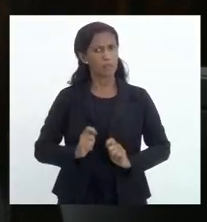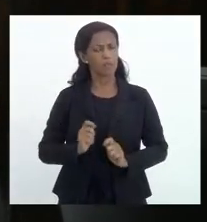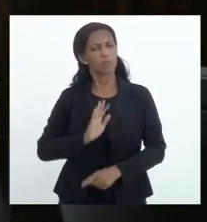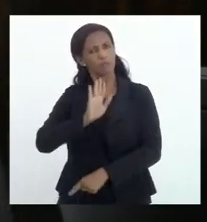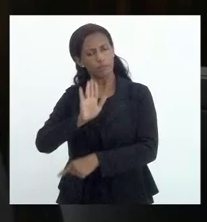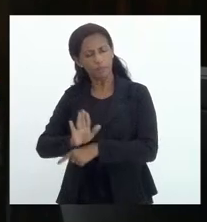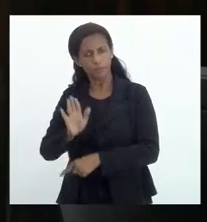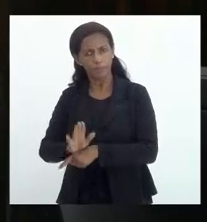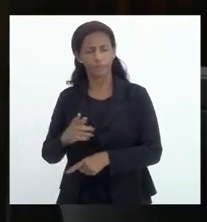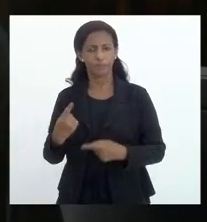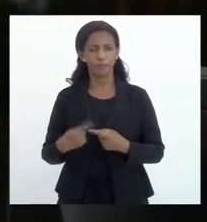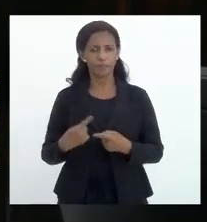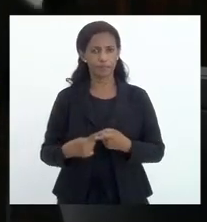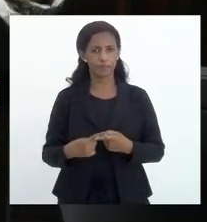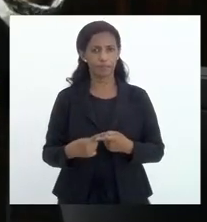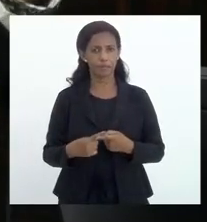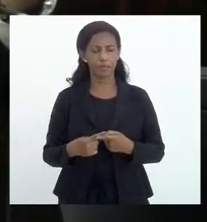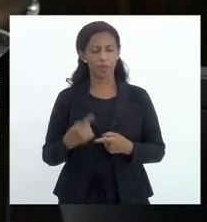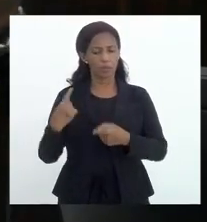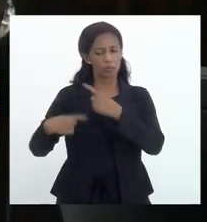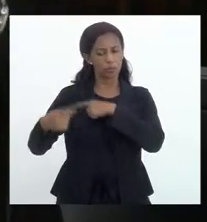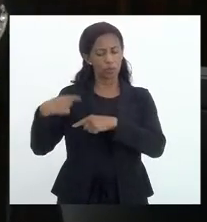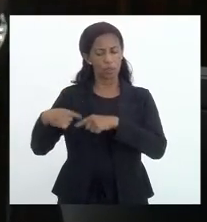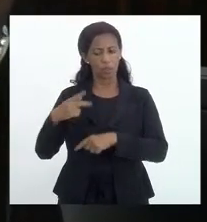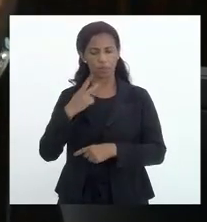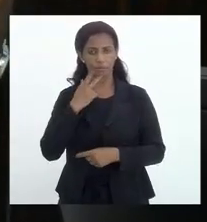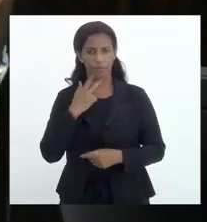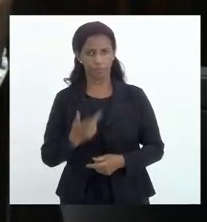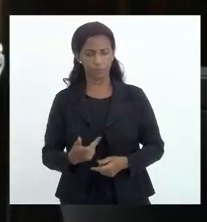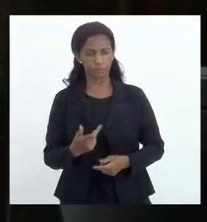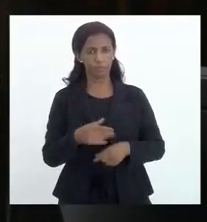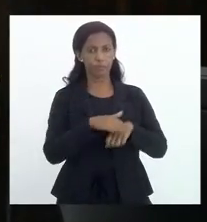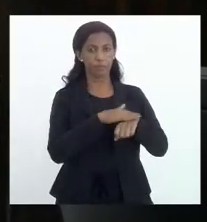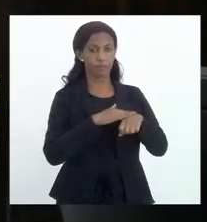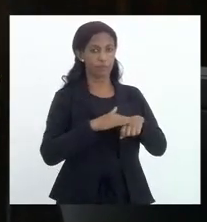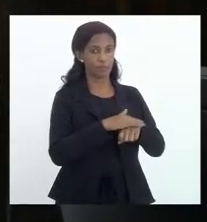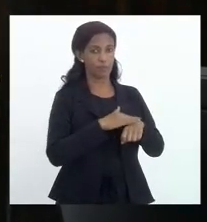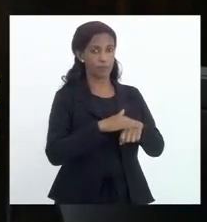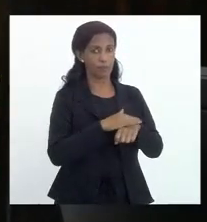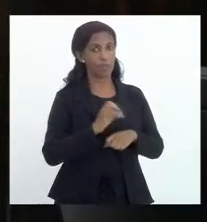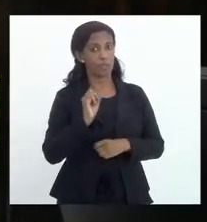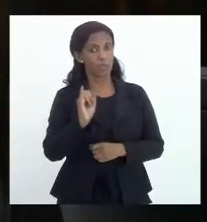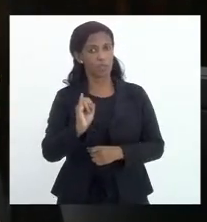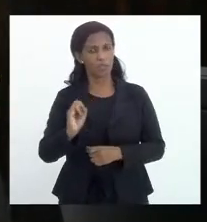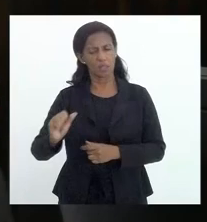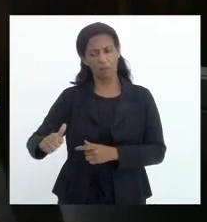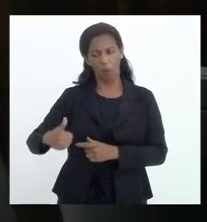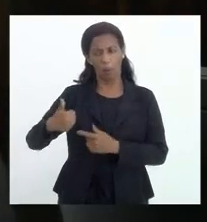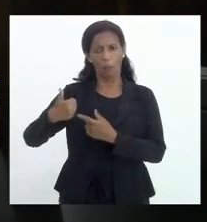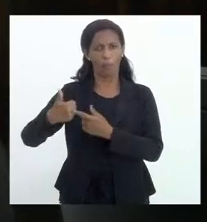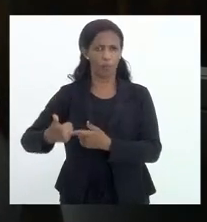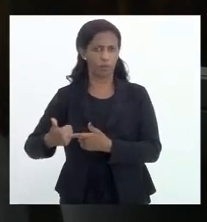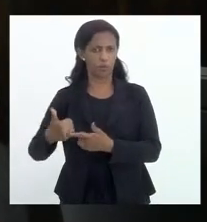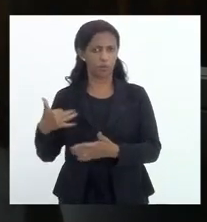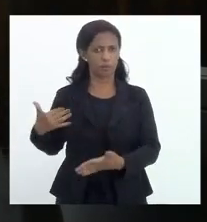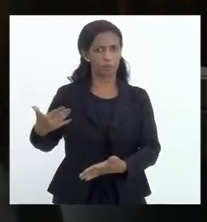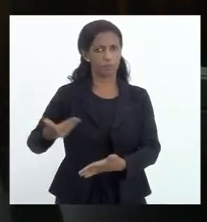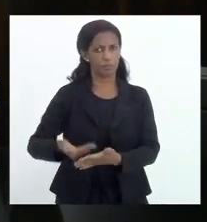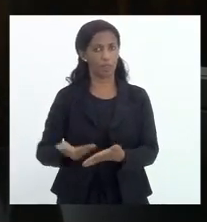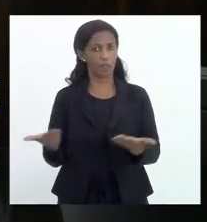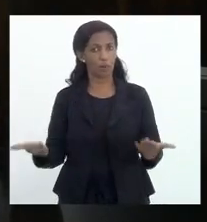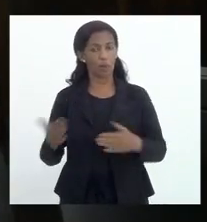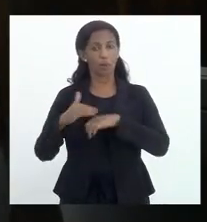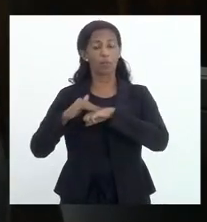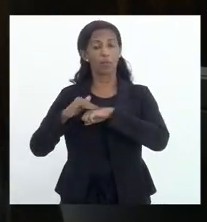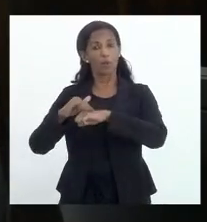contribui, porque daquilo que eu tinha dito no início da nossa conversa, se houve algo de positivo até agora, foi a conversa com